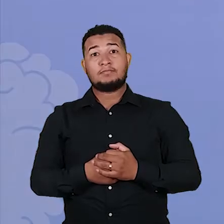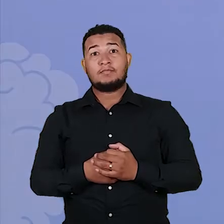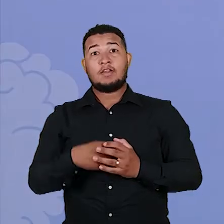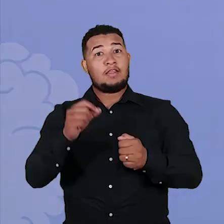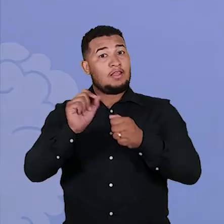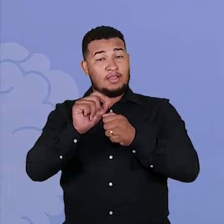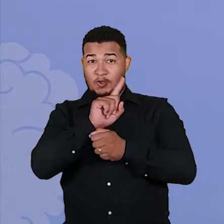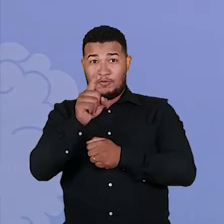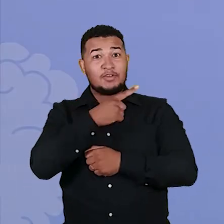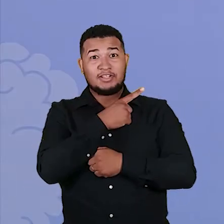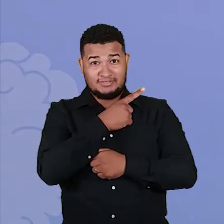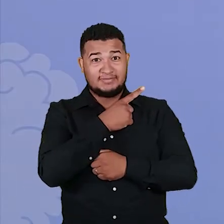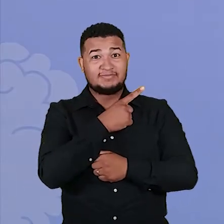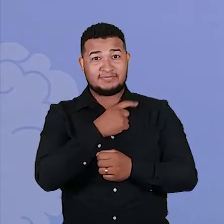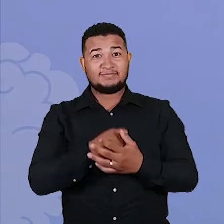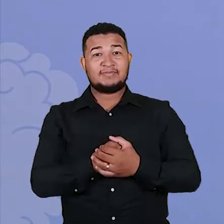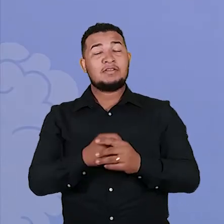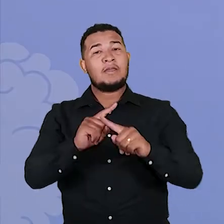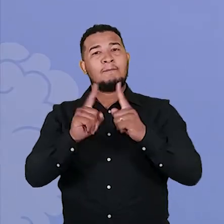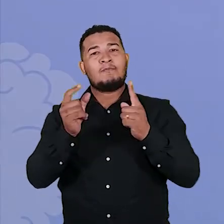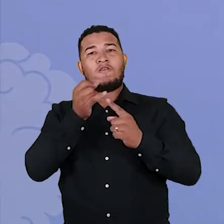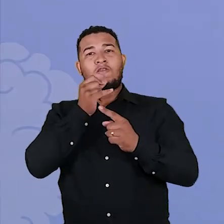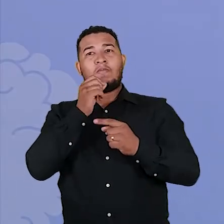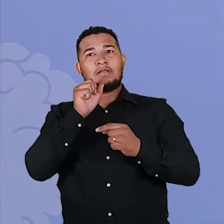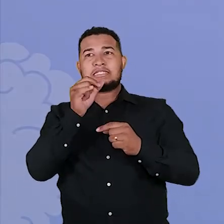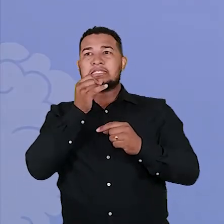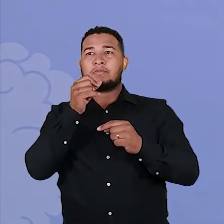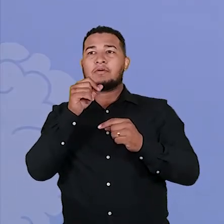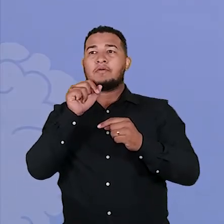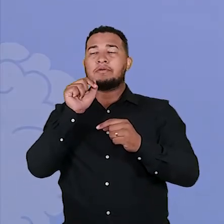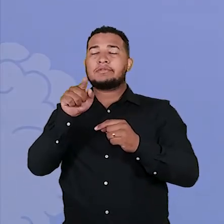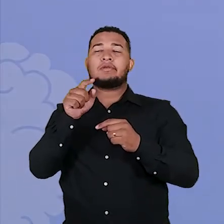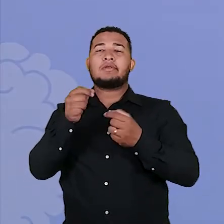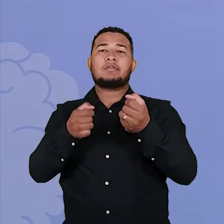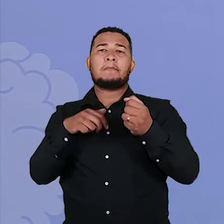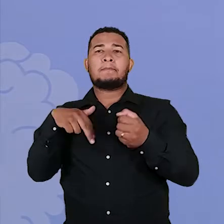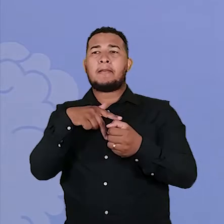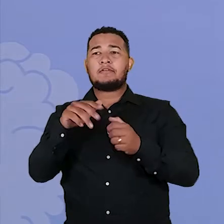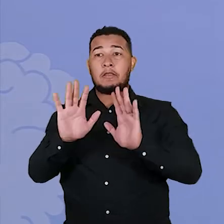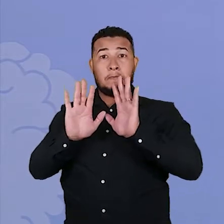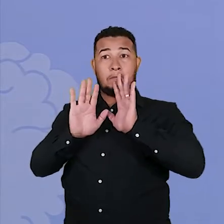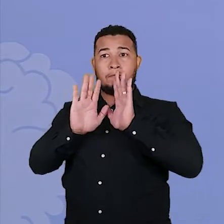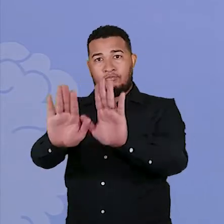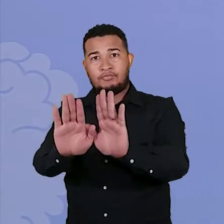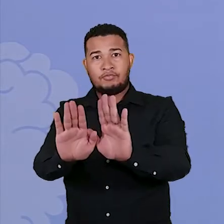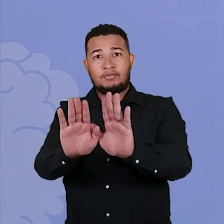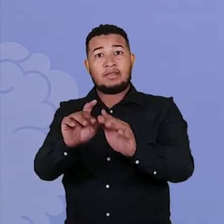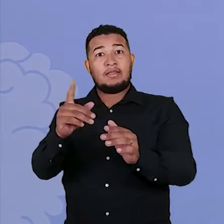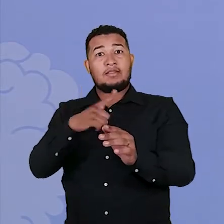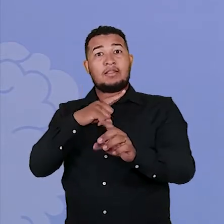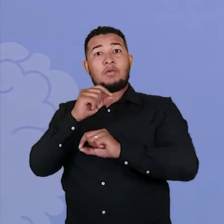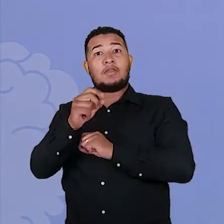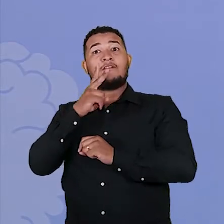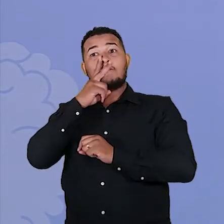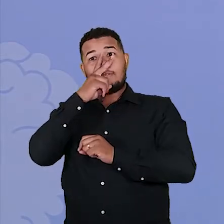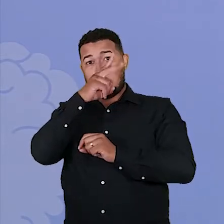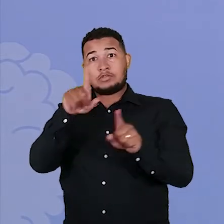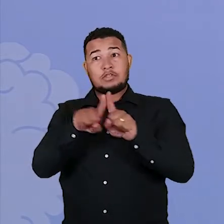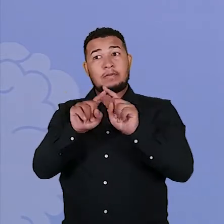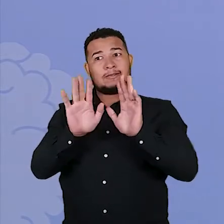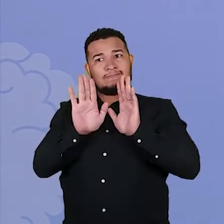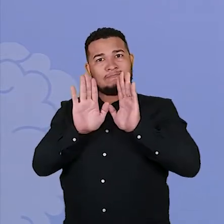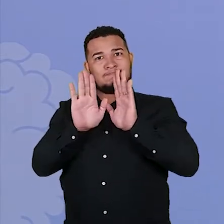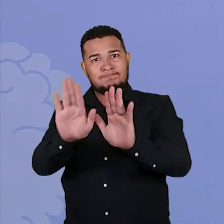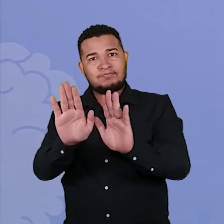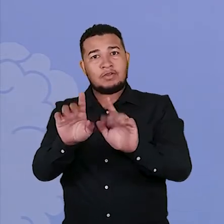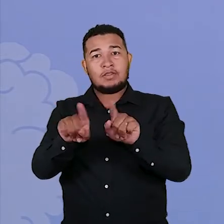Não façam isso com seus colegas, tá? Mas quando você empurra alguém, você está exercendo uma força sobre essa pessoa